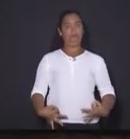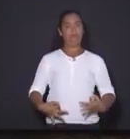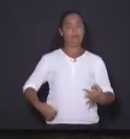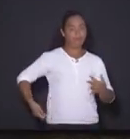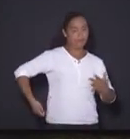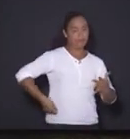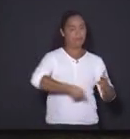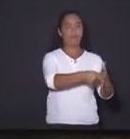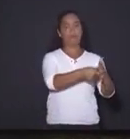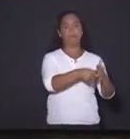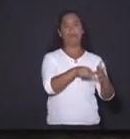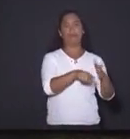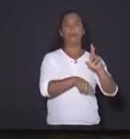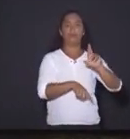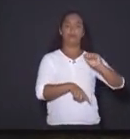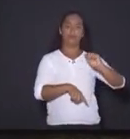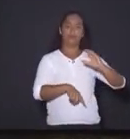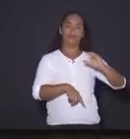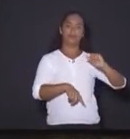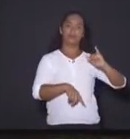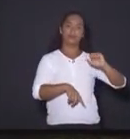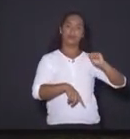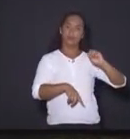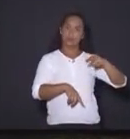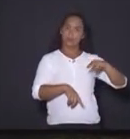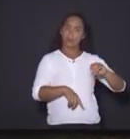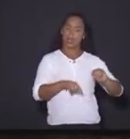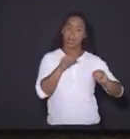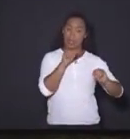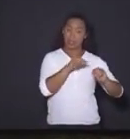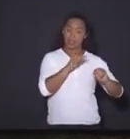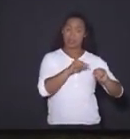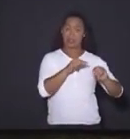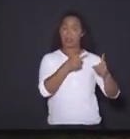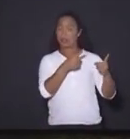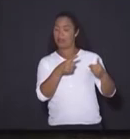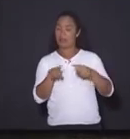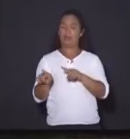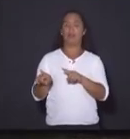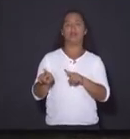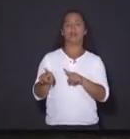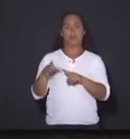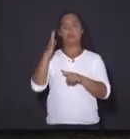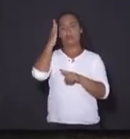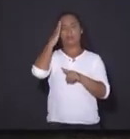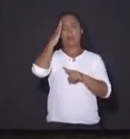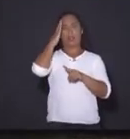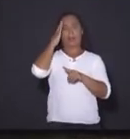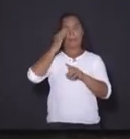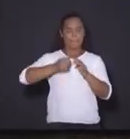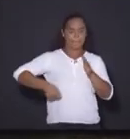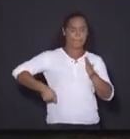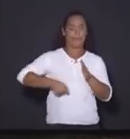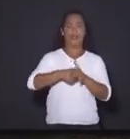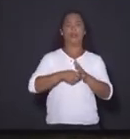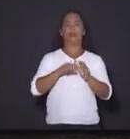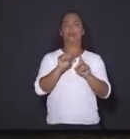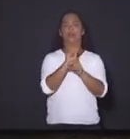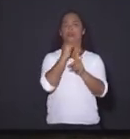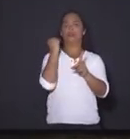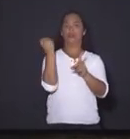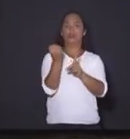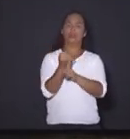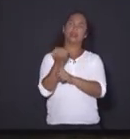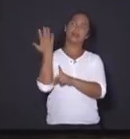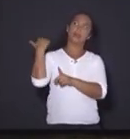racismo e essa postura política não nega os possíveis enfrentamentos contexto de uma sociedade que era